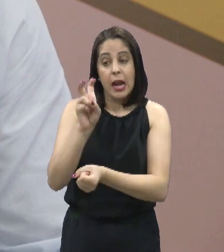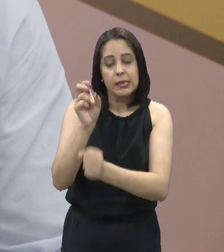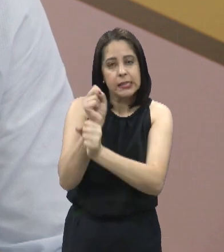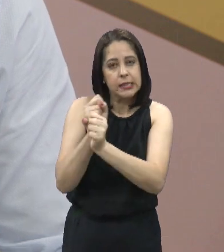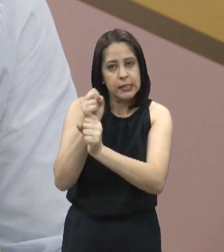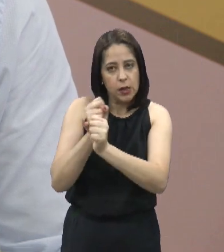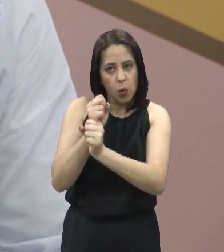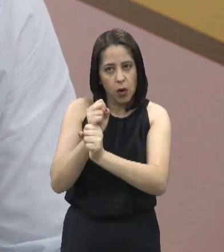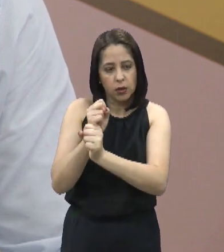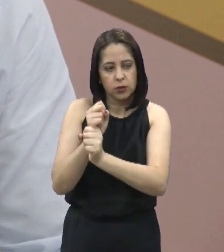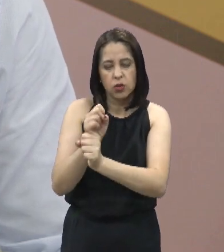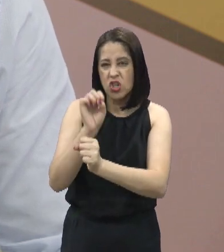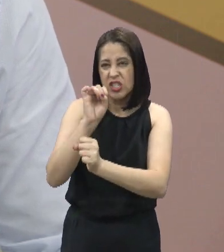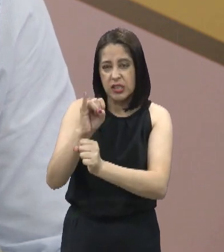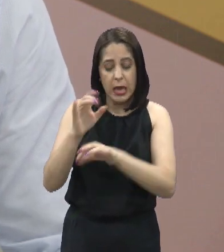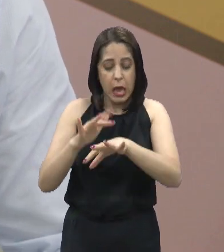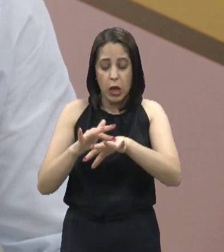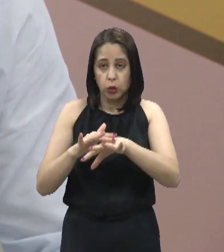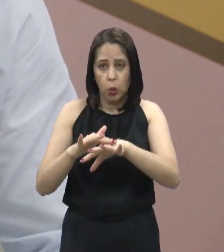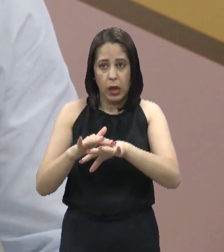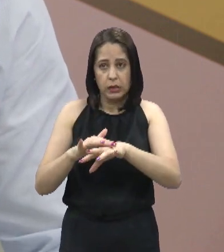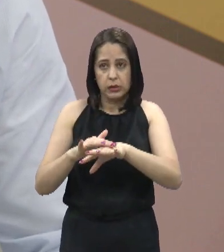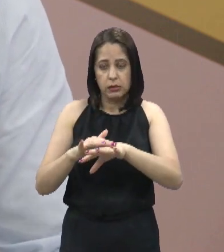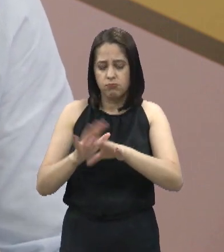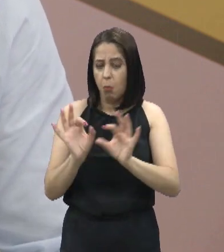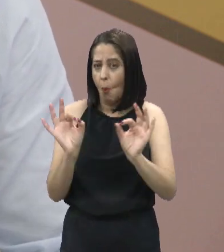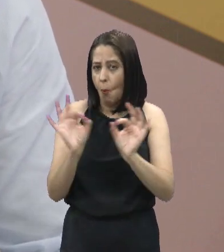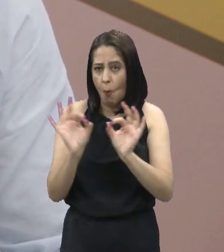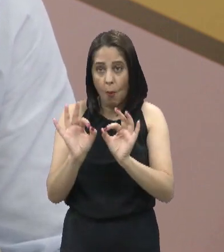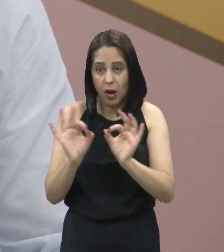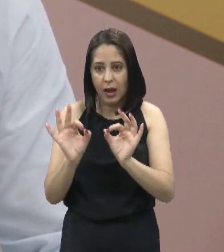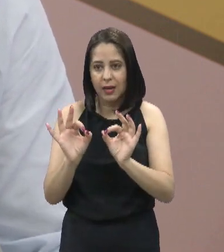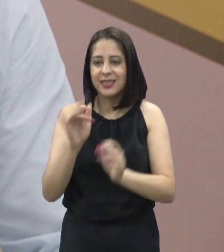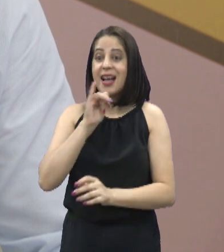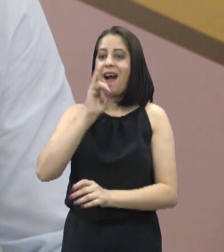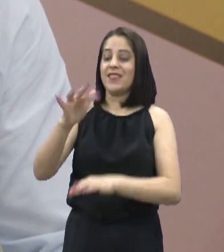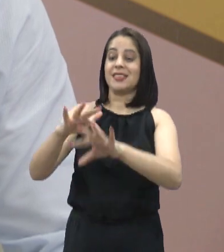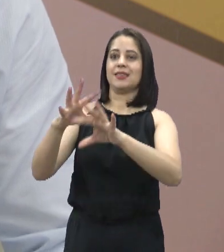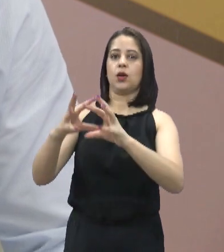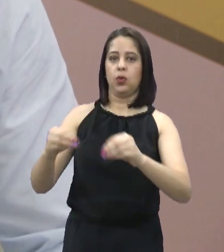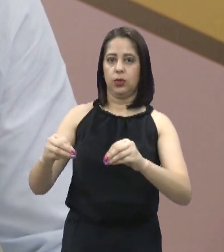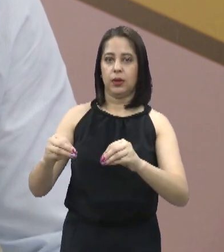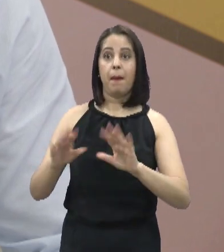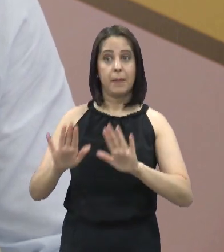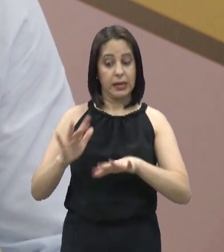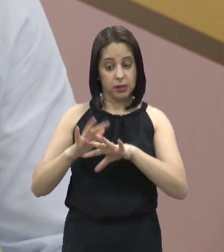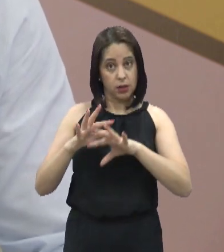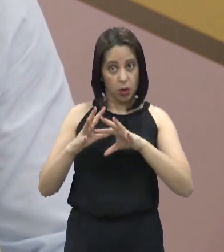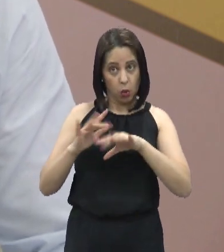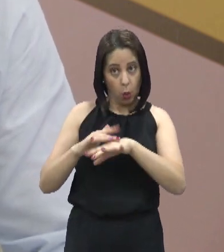doença, que a gente pode dar a boa notícia da cura. Mas mesmo assim, depois da cura, ainda tem que manter